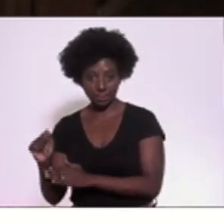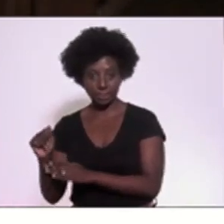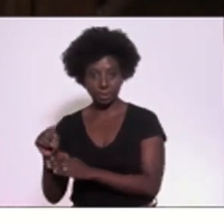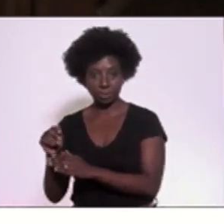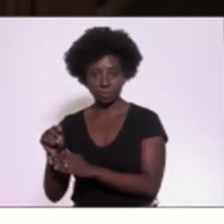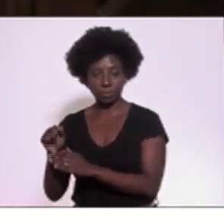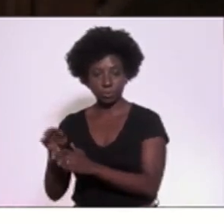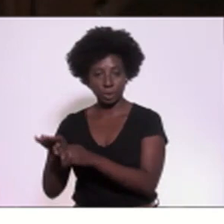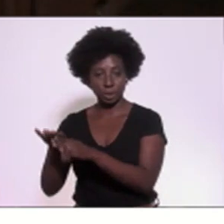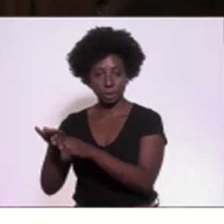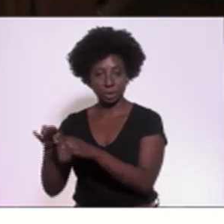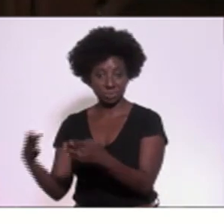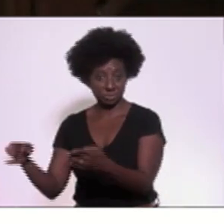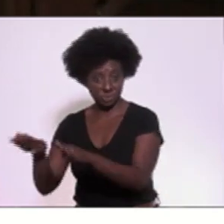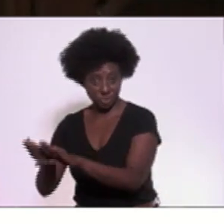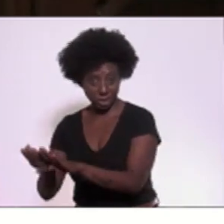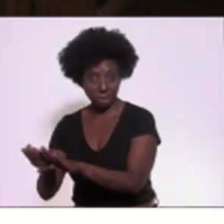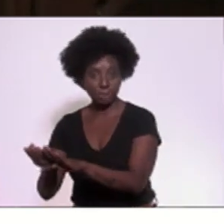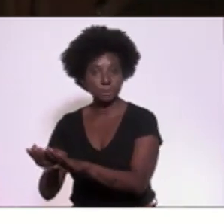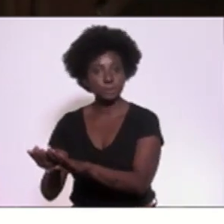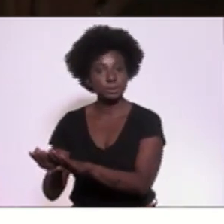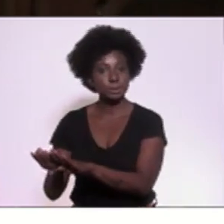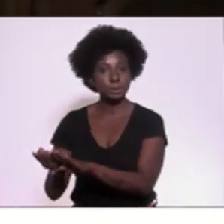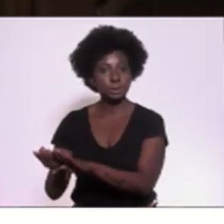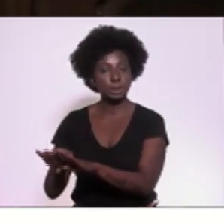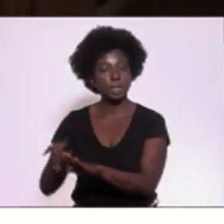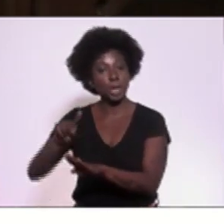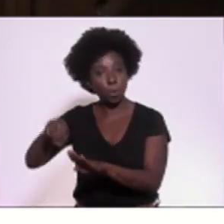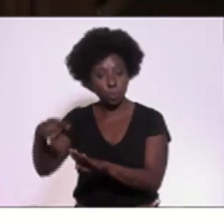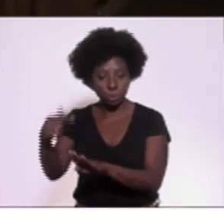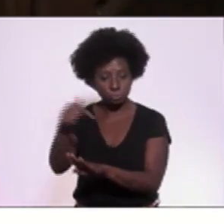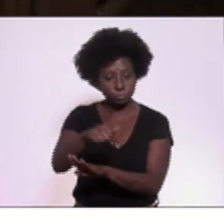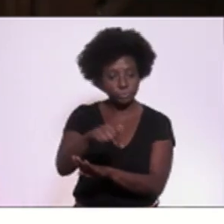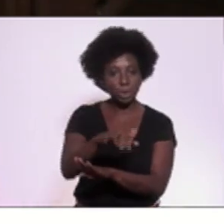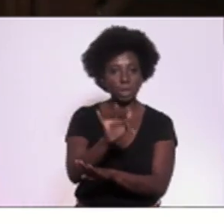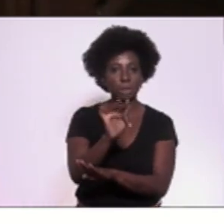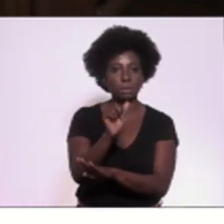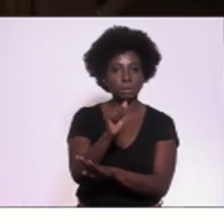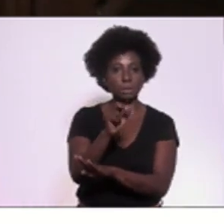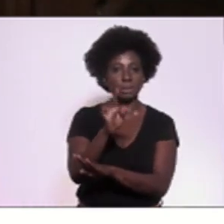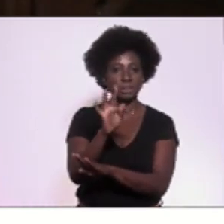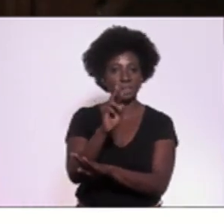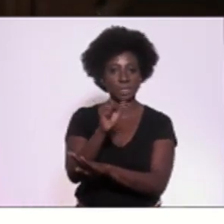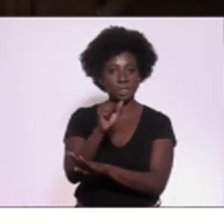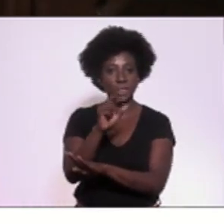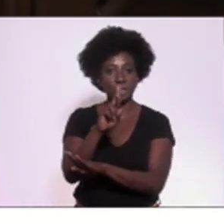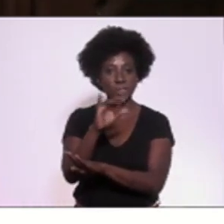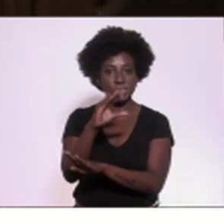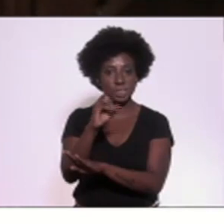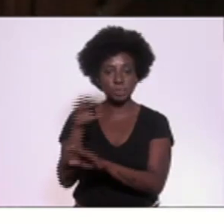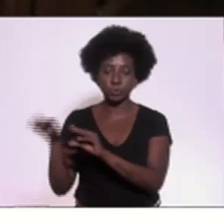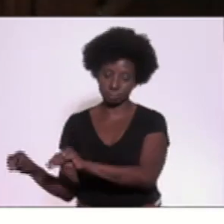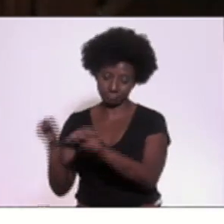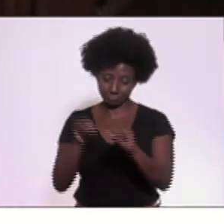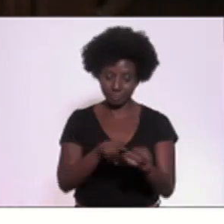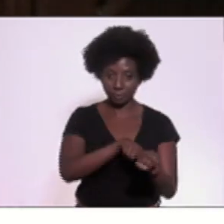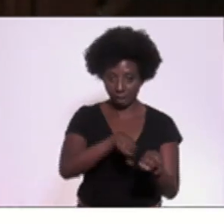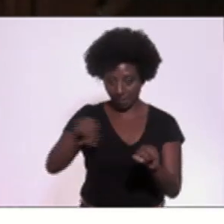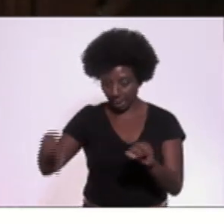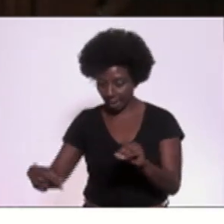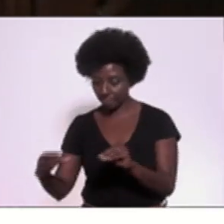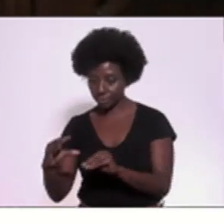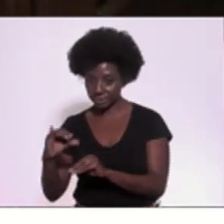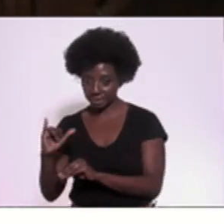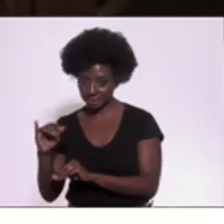escola João Tenório, João Tarcísio Bueno, desculpe, foi transferida para as dependências desse CIEP. Então vejam